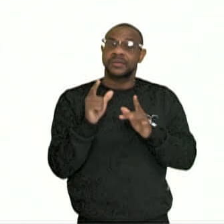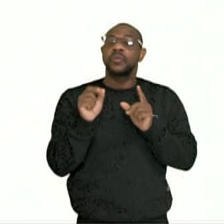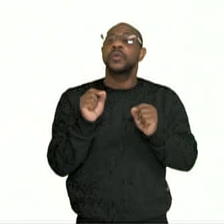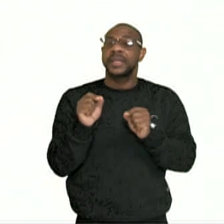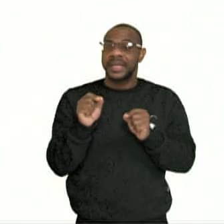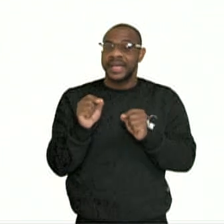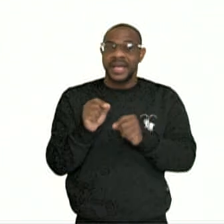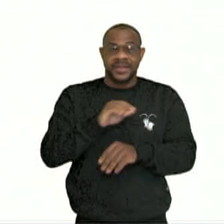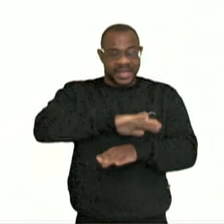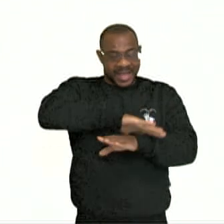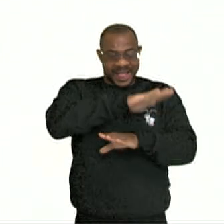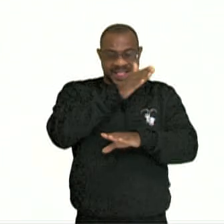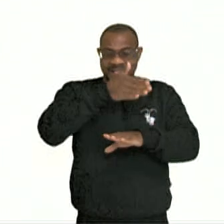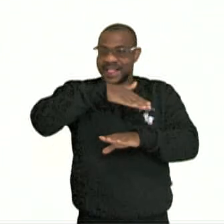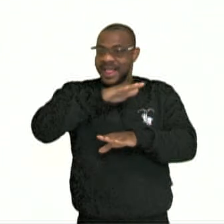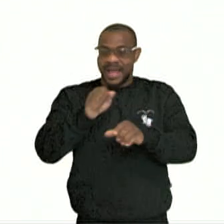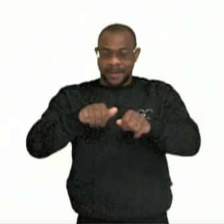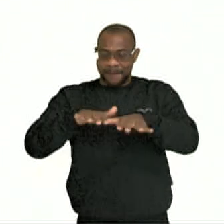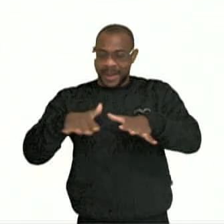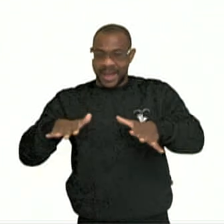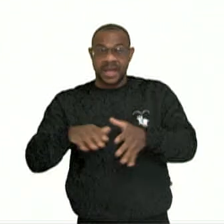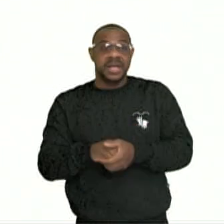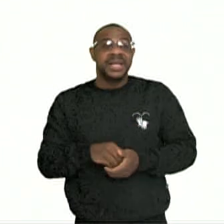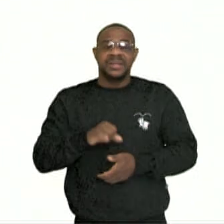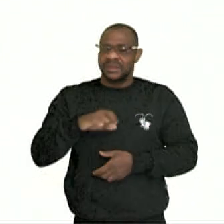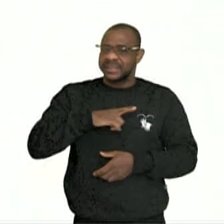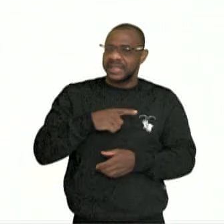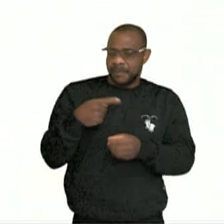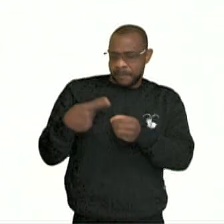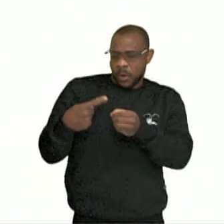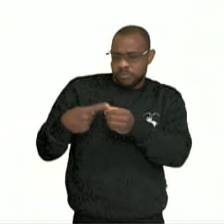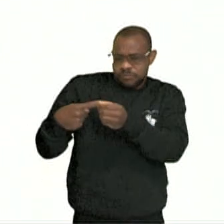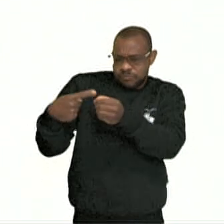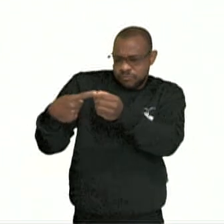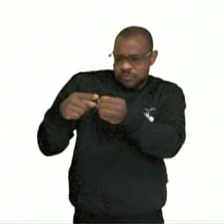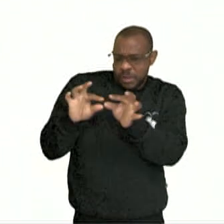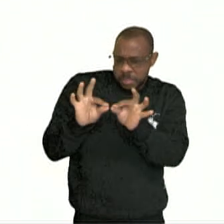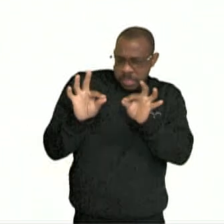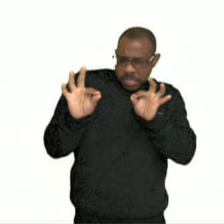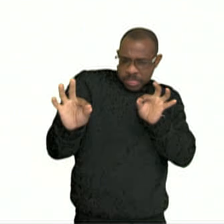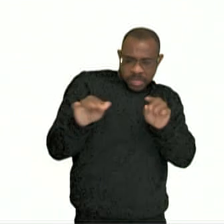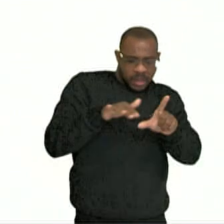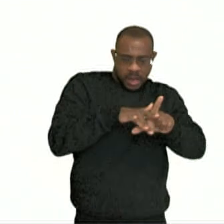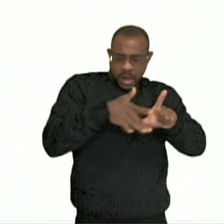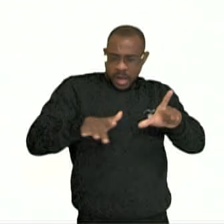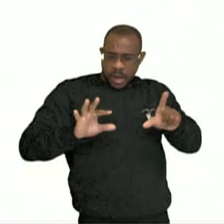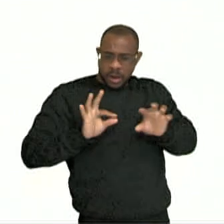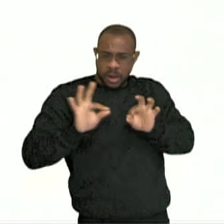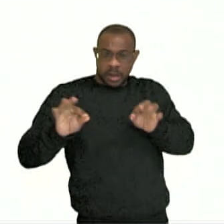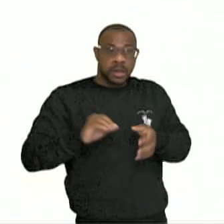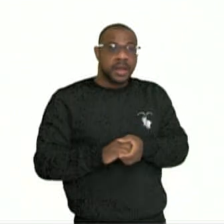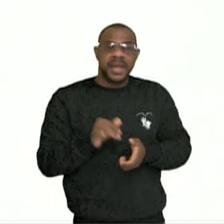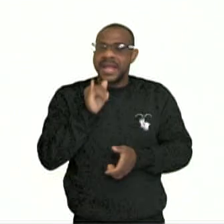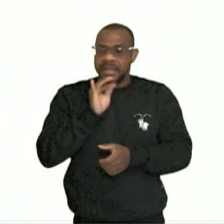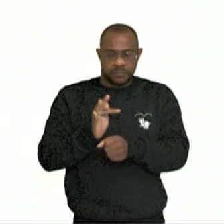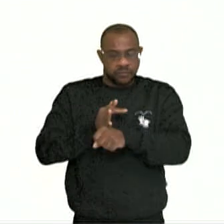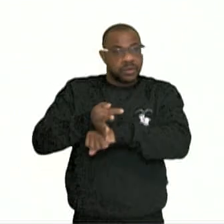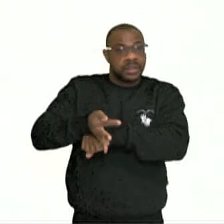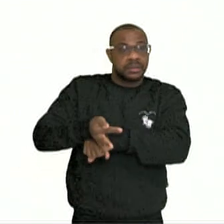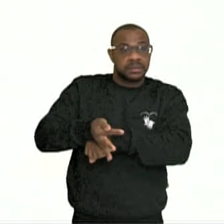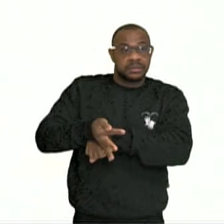mora mais para o interior, bem distante da região do litoral, lá em Foz do Iguaçu, por